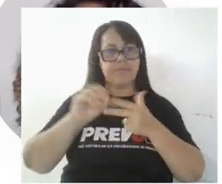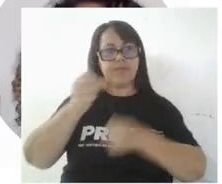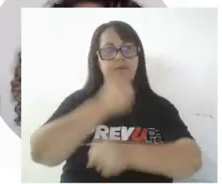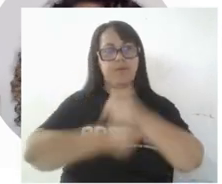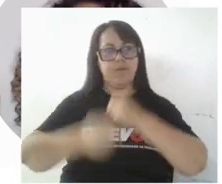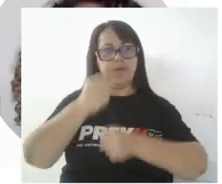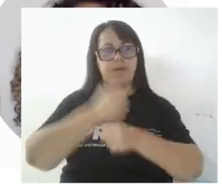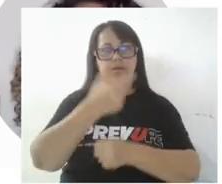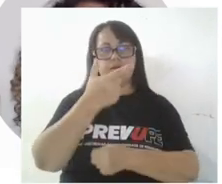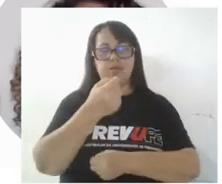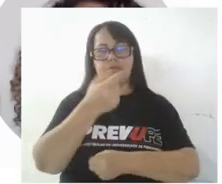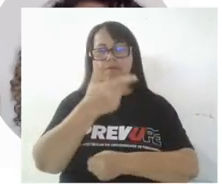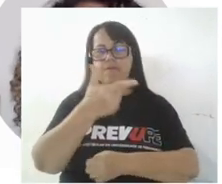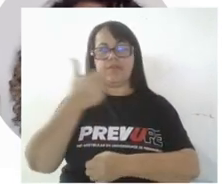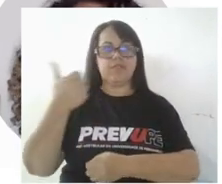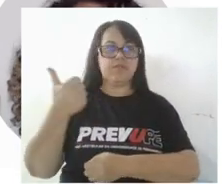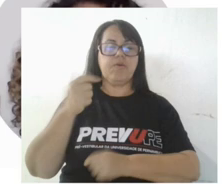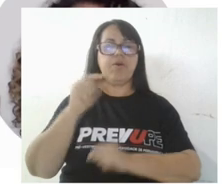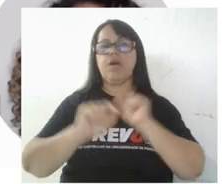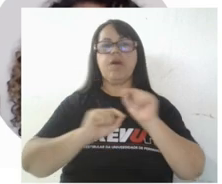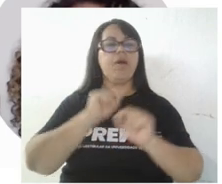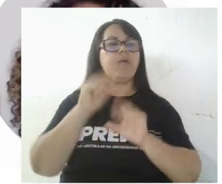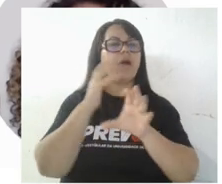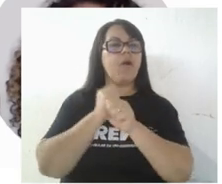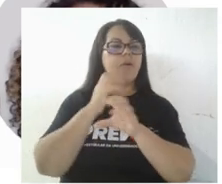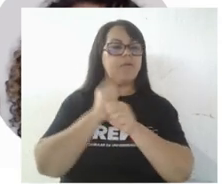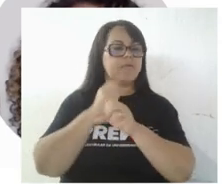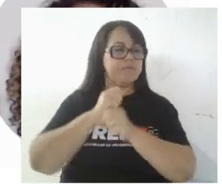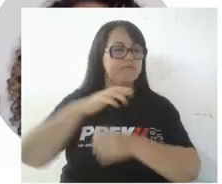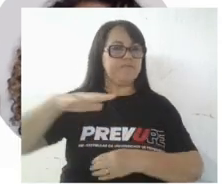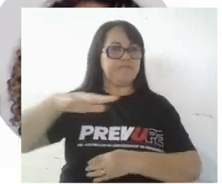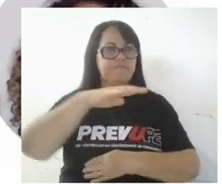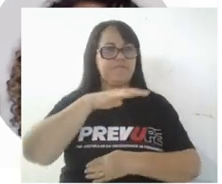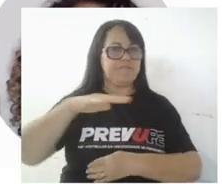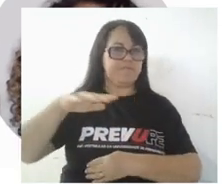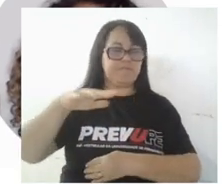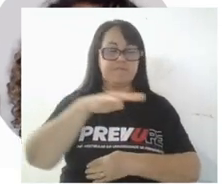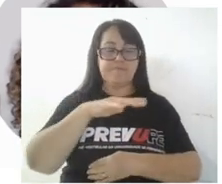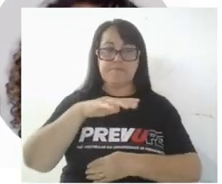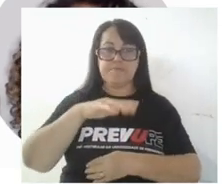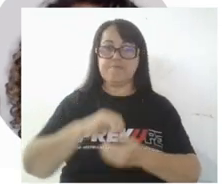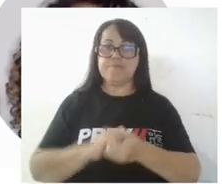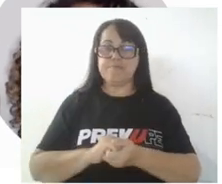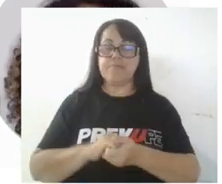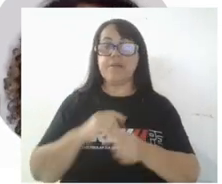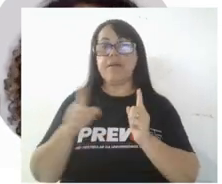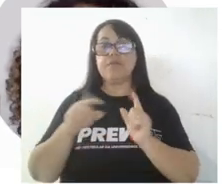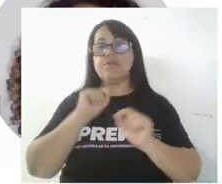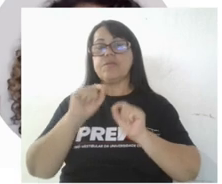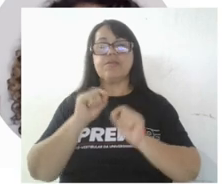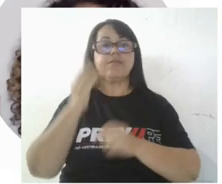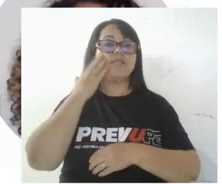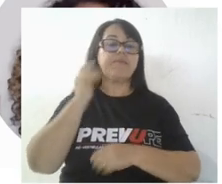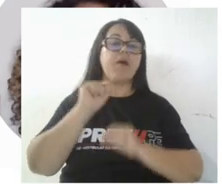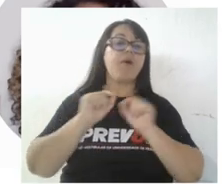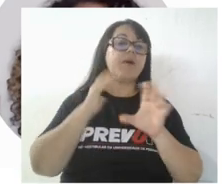de 2021 e ela refere-se ao cálculo, né, de área. Né, essa questão que interessa para a